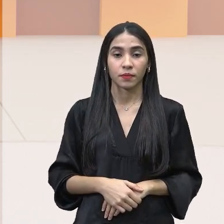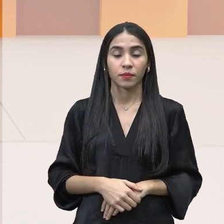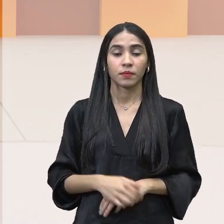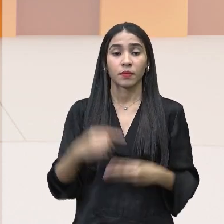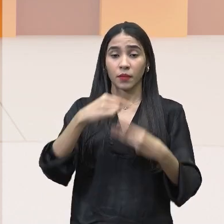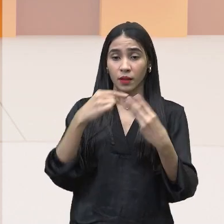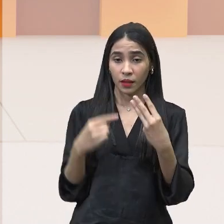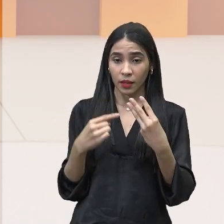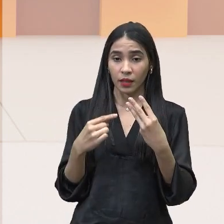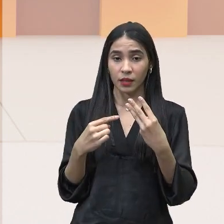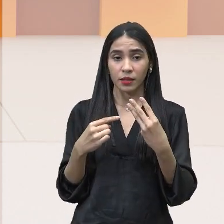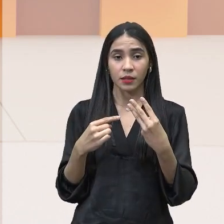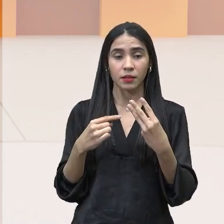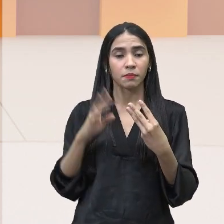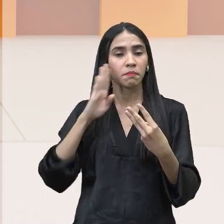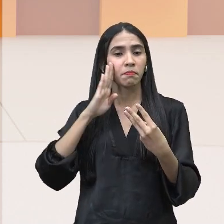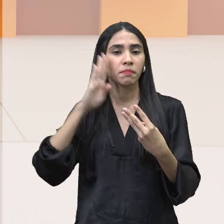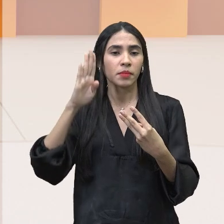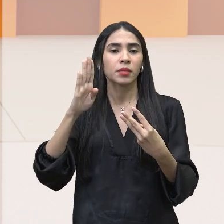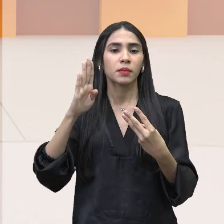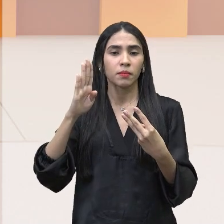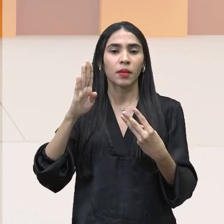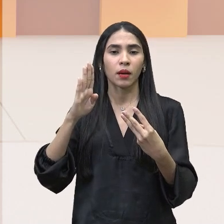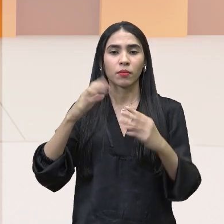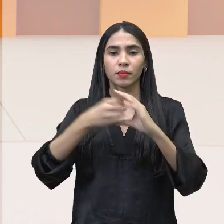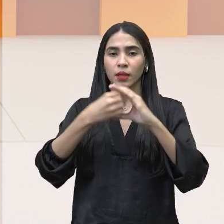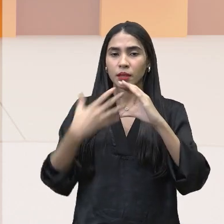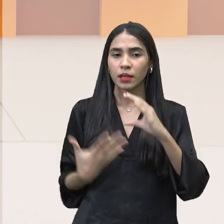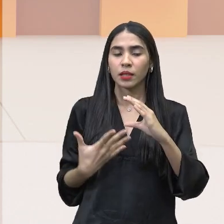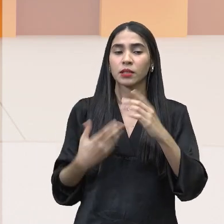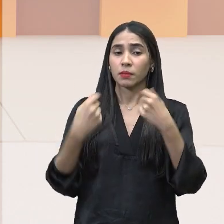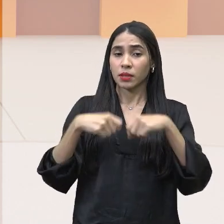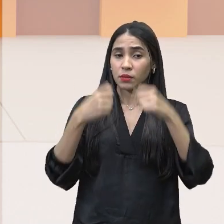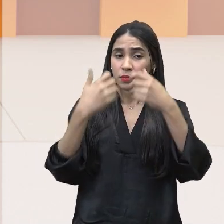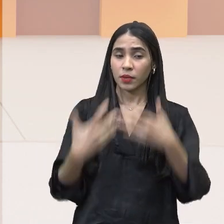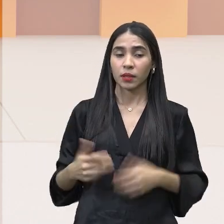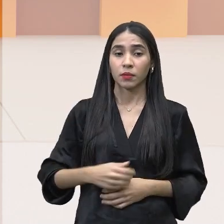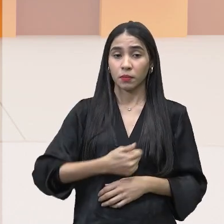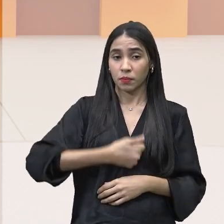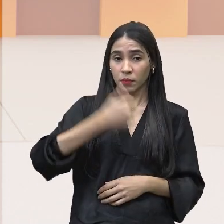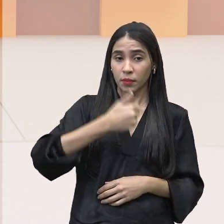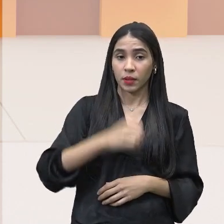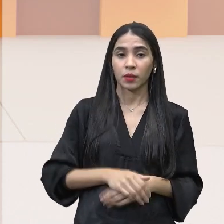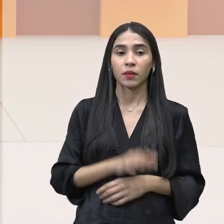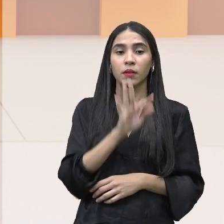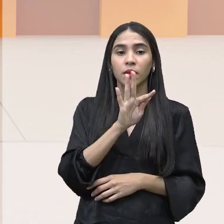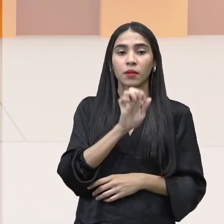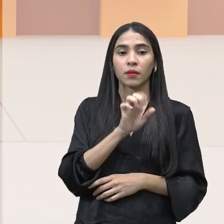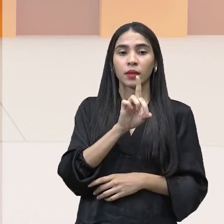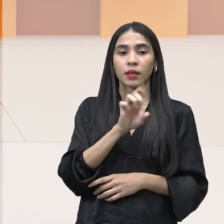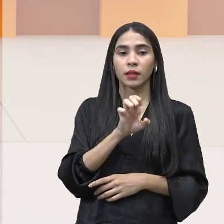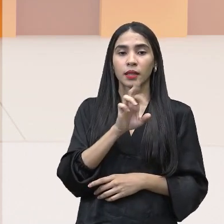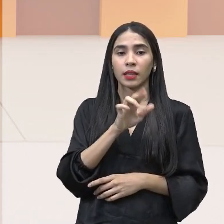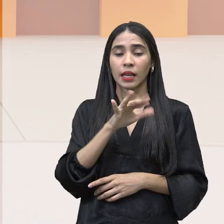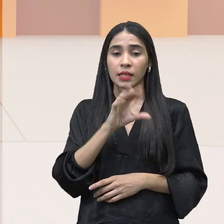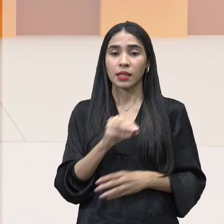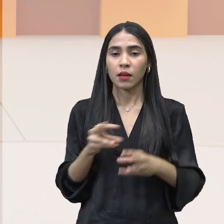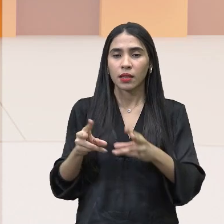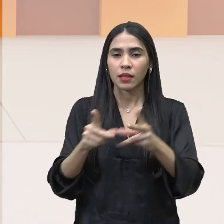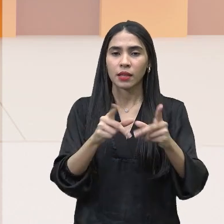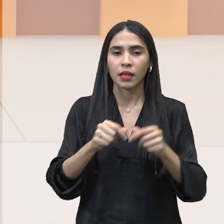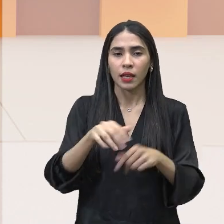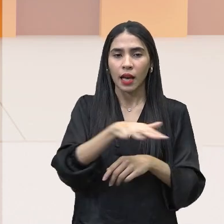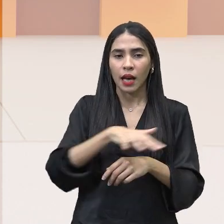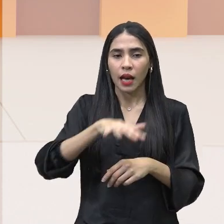3 elementos merecem ser destacados nesse processo. Primeiro, a federalização das terras do Estado, da